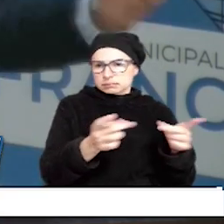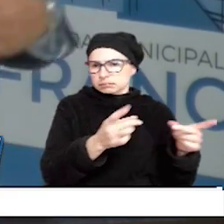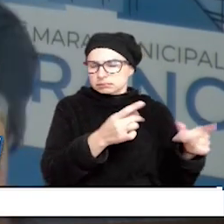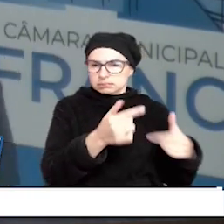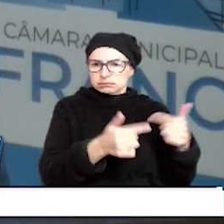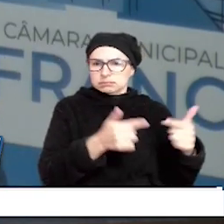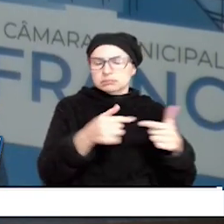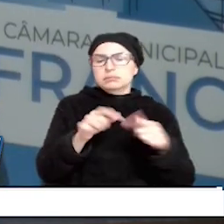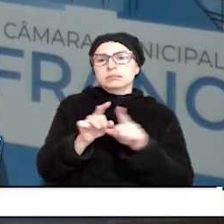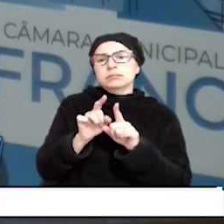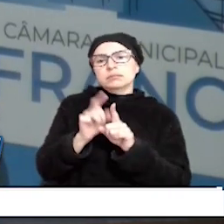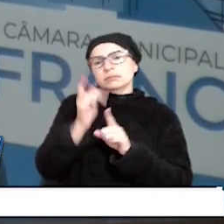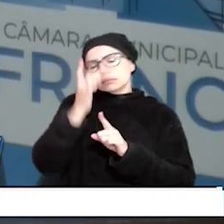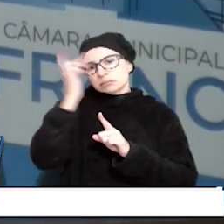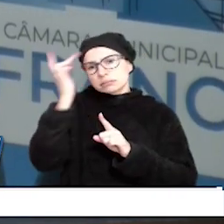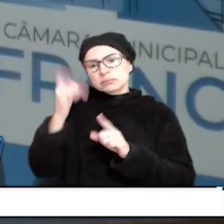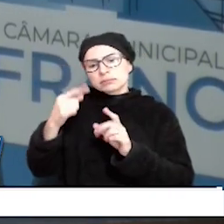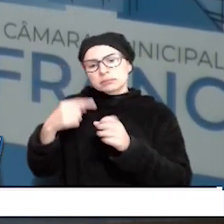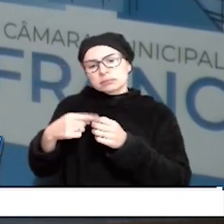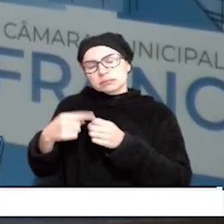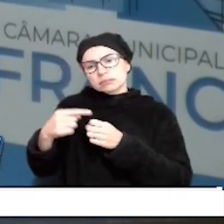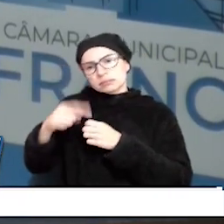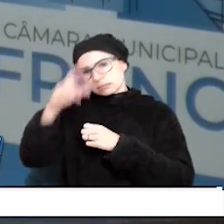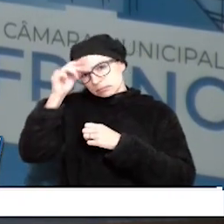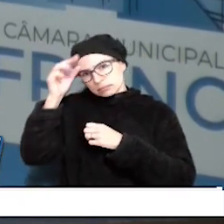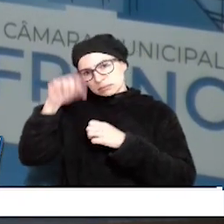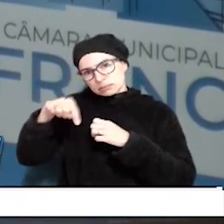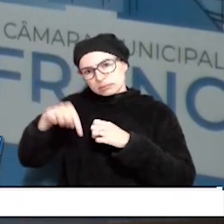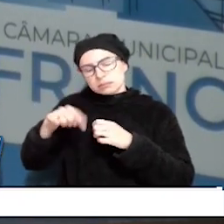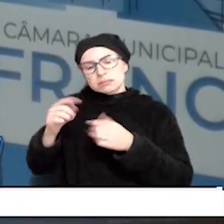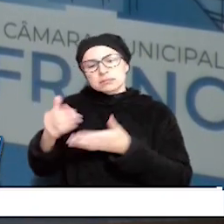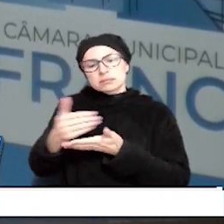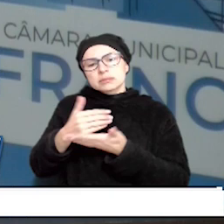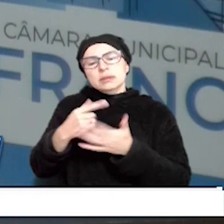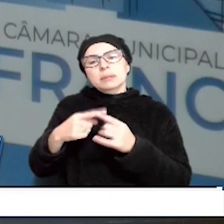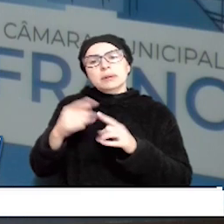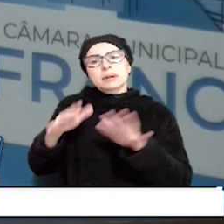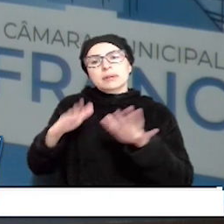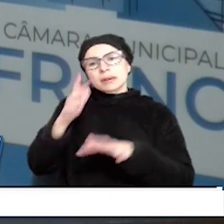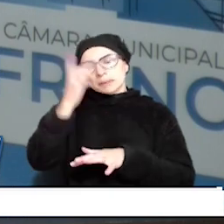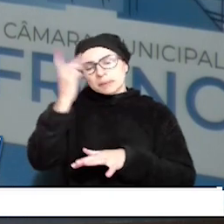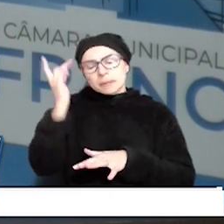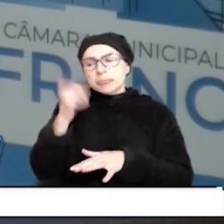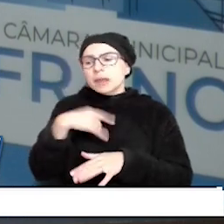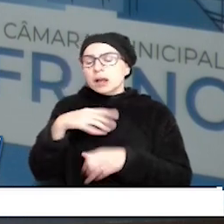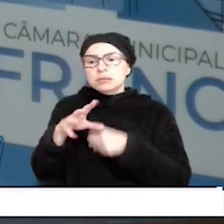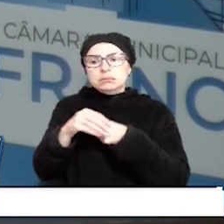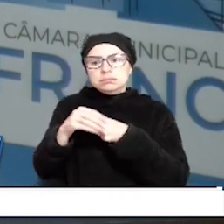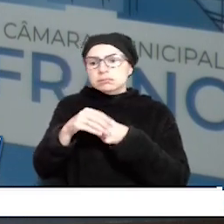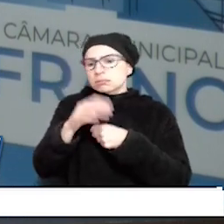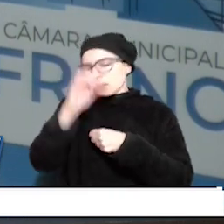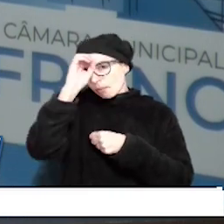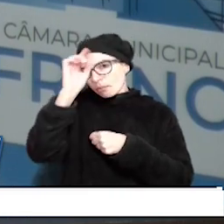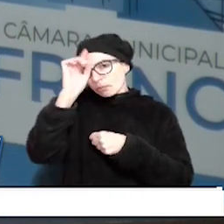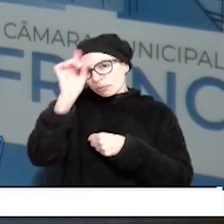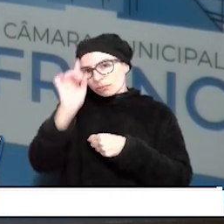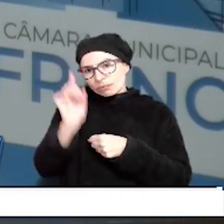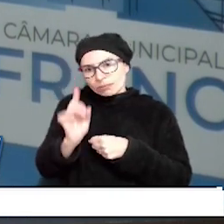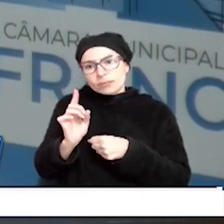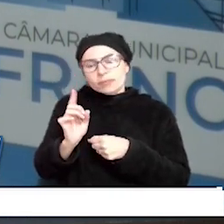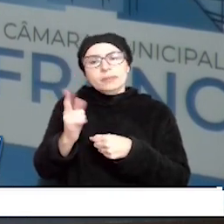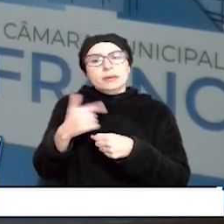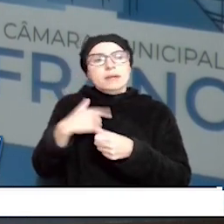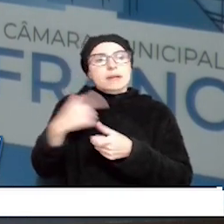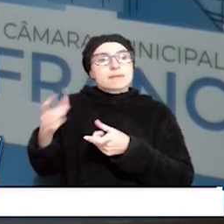quanto para o município em arrecadação. Porque muitas vezes essas pessoas, até por falta de conhecimento, grandes volumes de